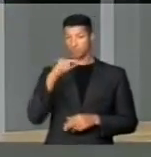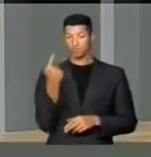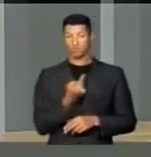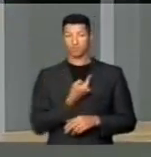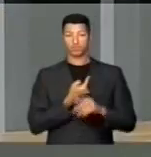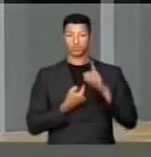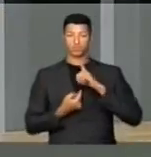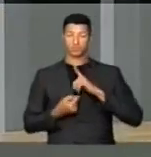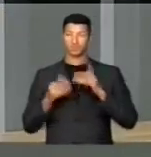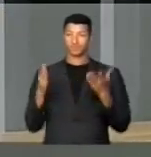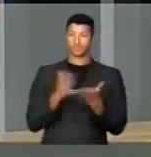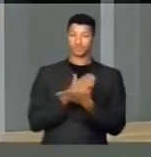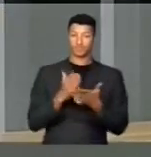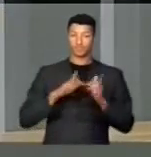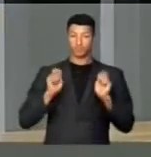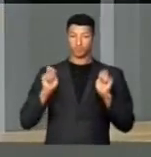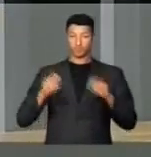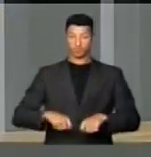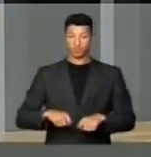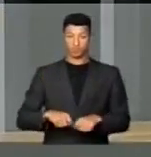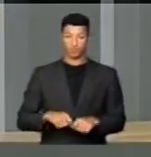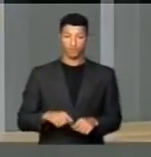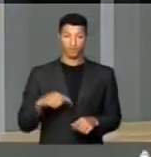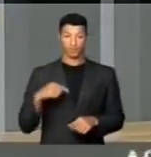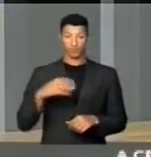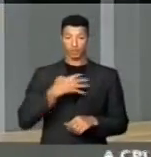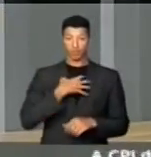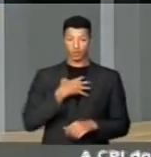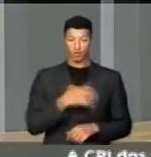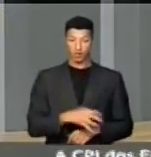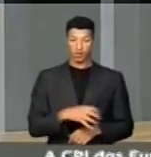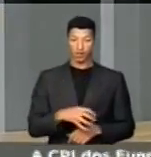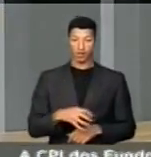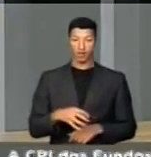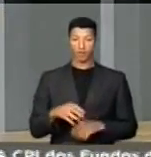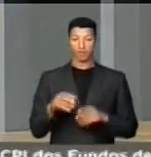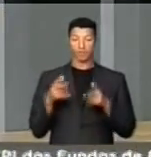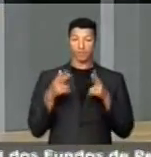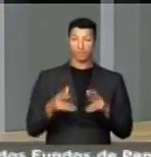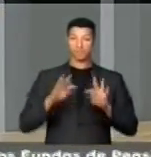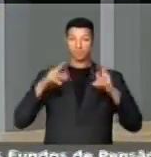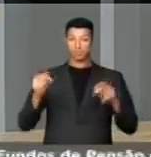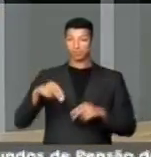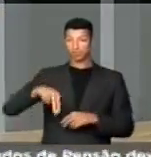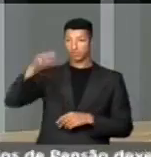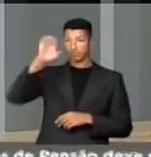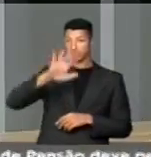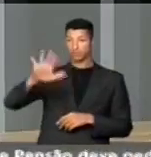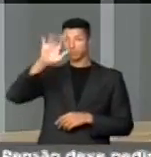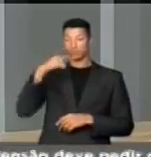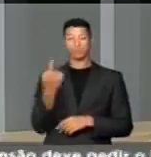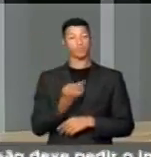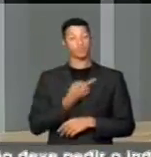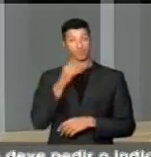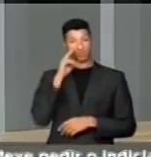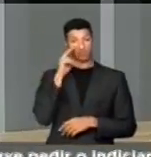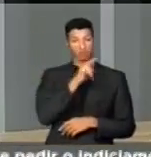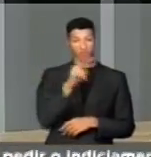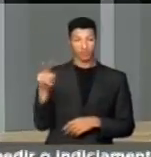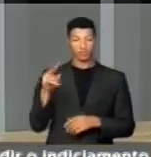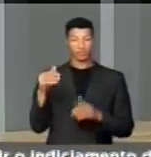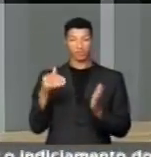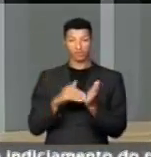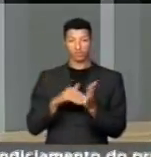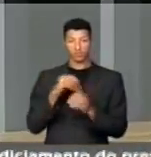temos extraordinário potencial. Na Bahia, como de resto em todo o Nordeste, nós temos visto ao longo dos